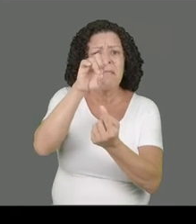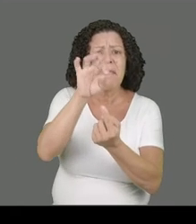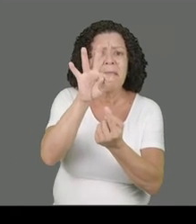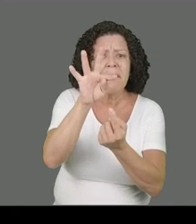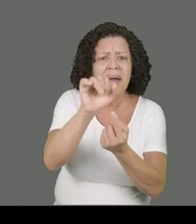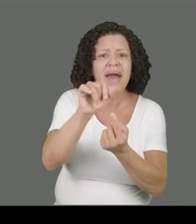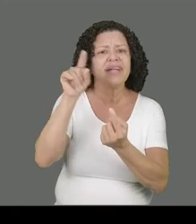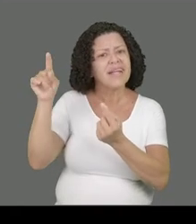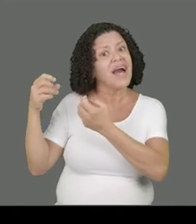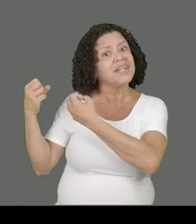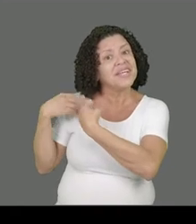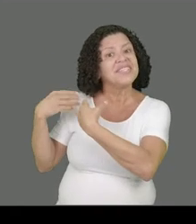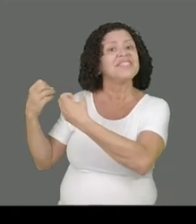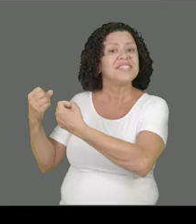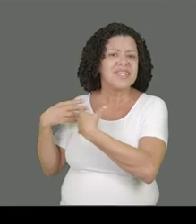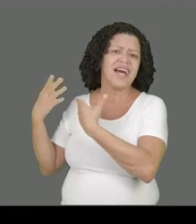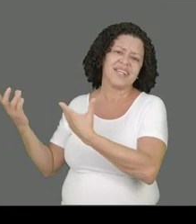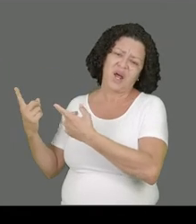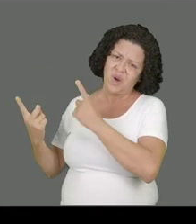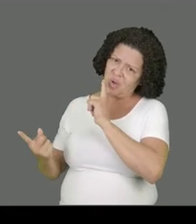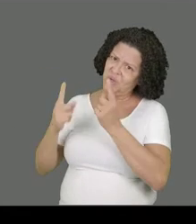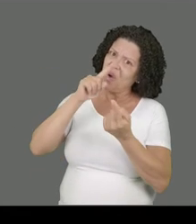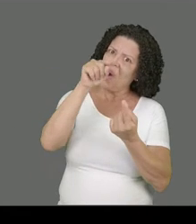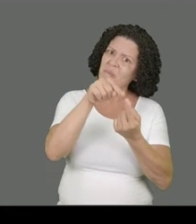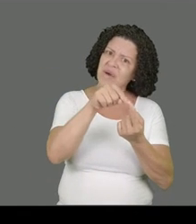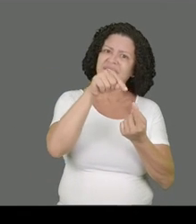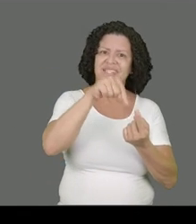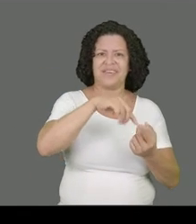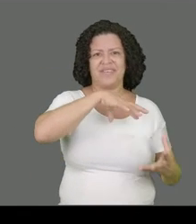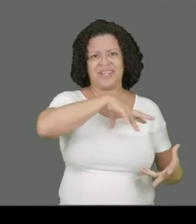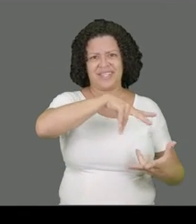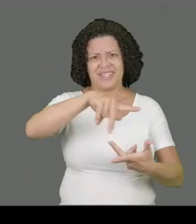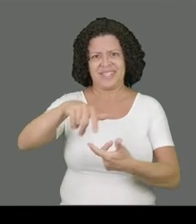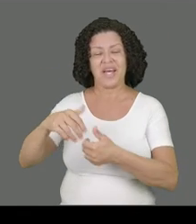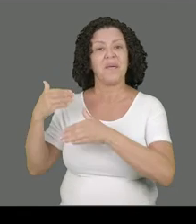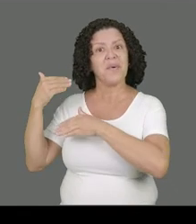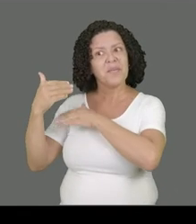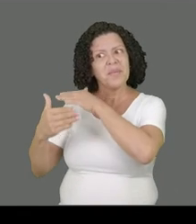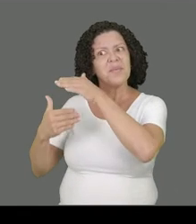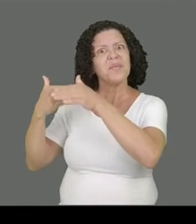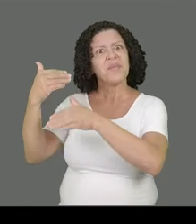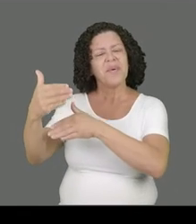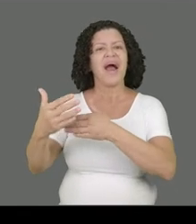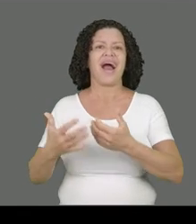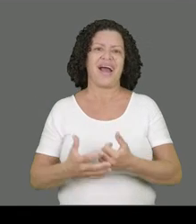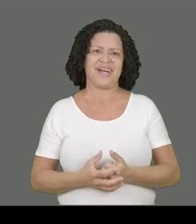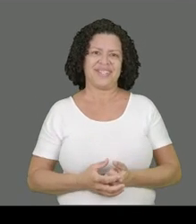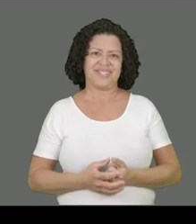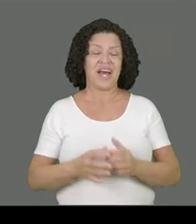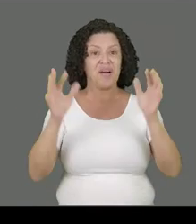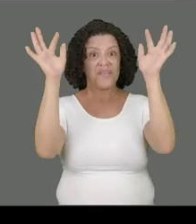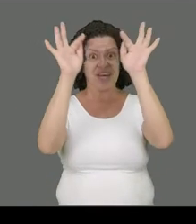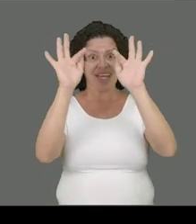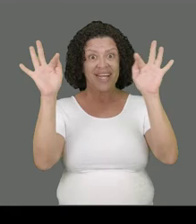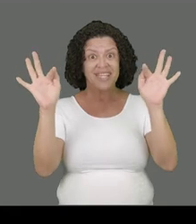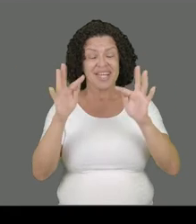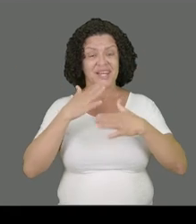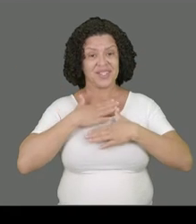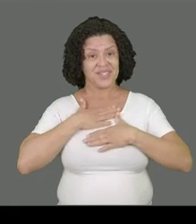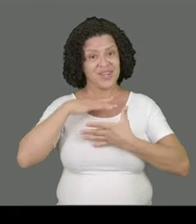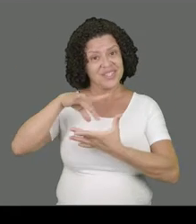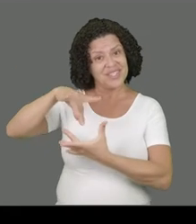que nos cumpre atingir. Eles estão nos ensinando qual é o nosso objetivo, qual é a nossa meta, o progresso espiritual.